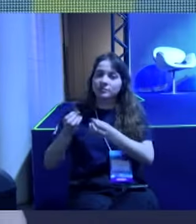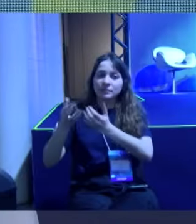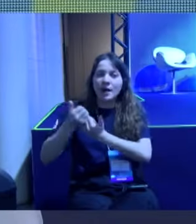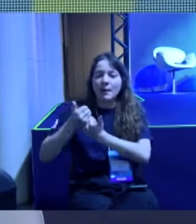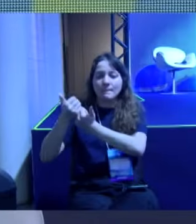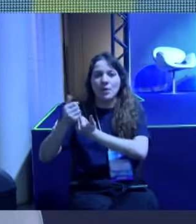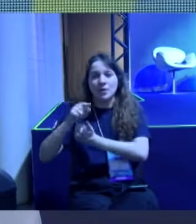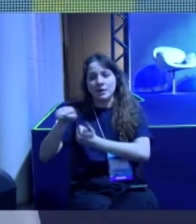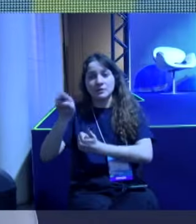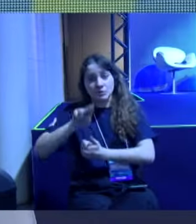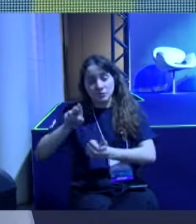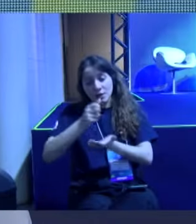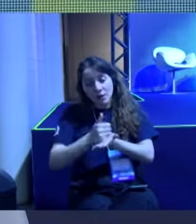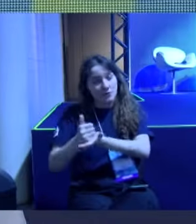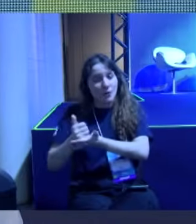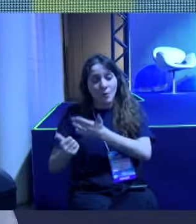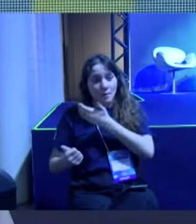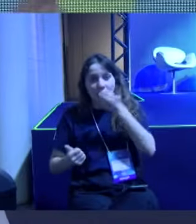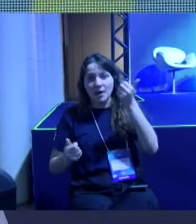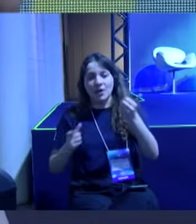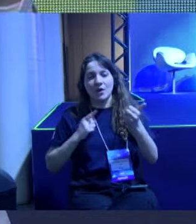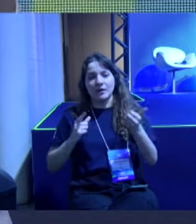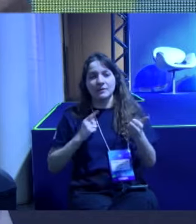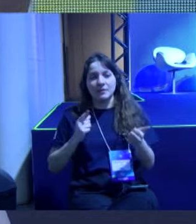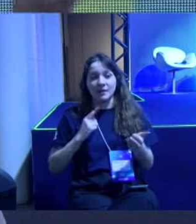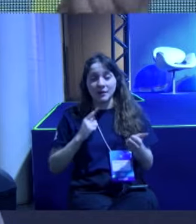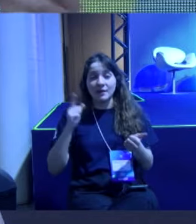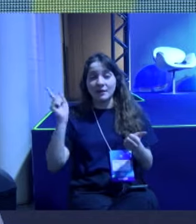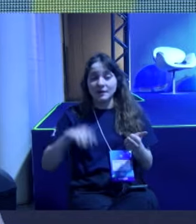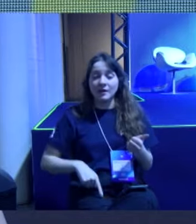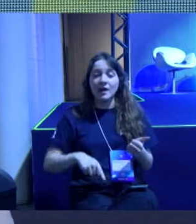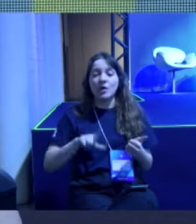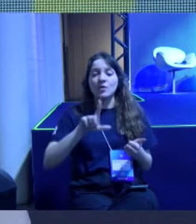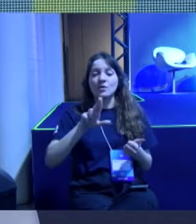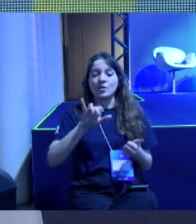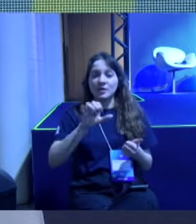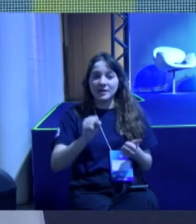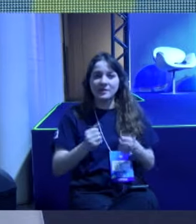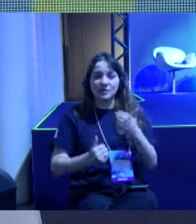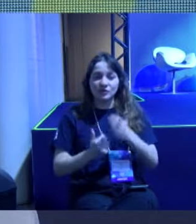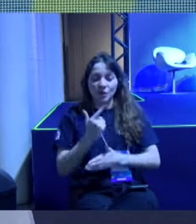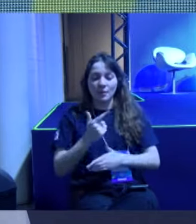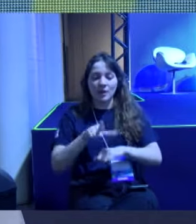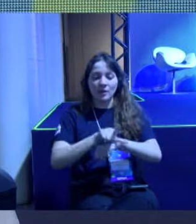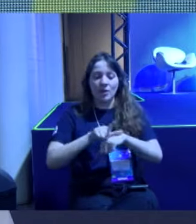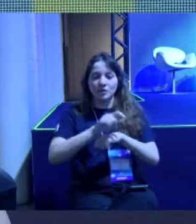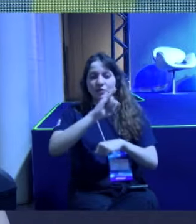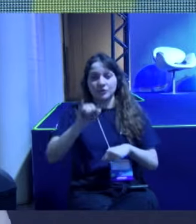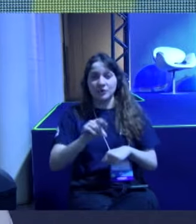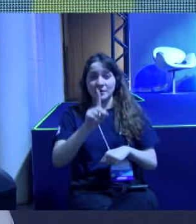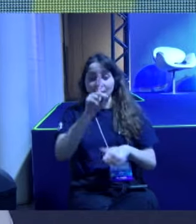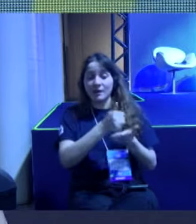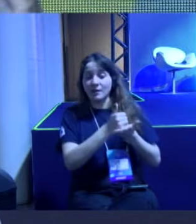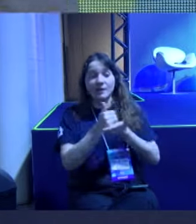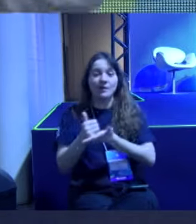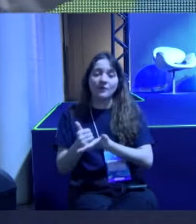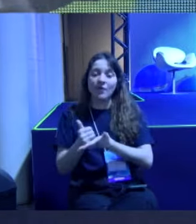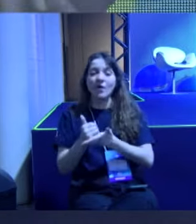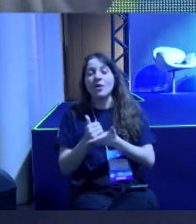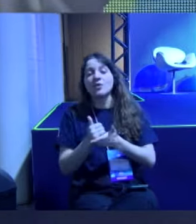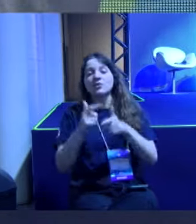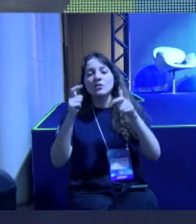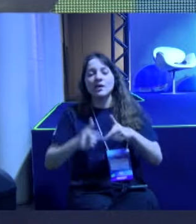A gente levou o melhor consumidor da Tommy Hilfiger do Brasil, que é o seu Luiz, que compra na loja do JK, a gente levou ele para onde? Para o paddock da